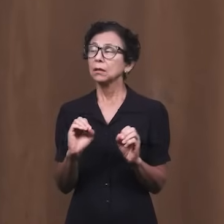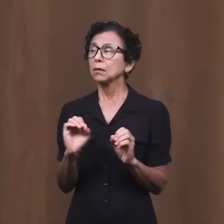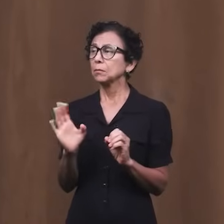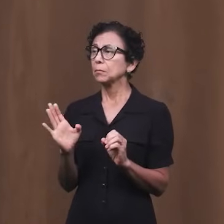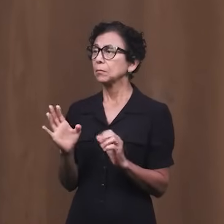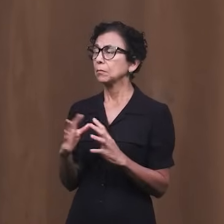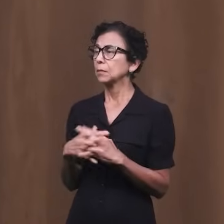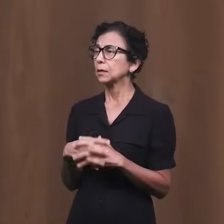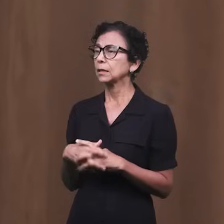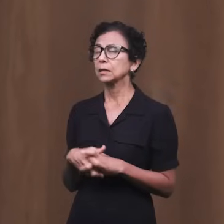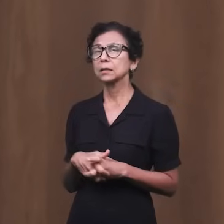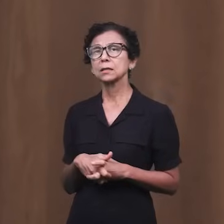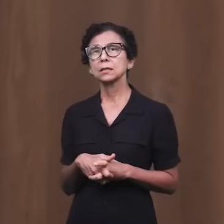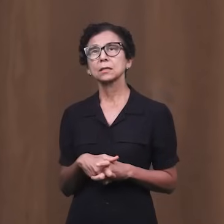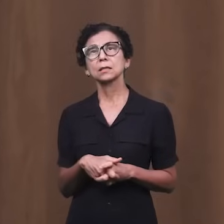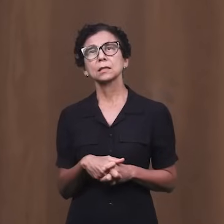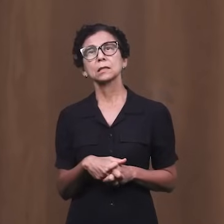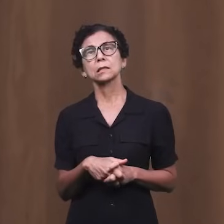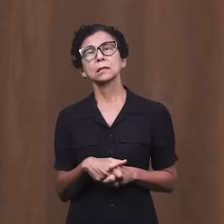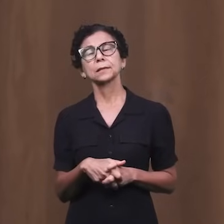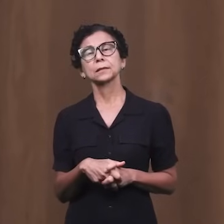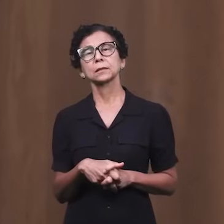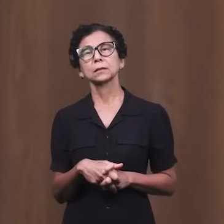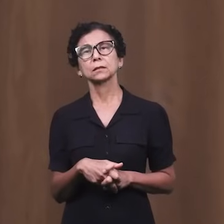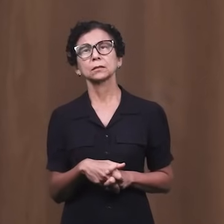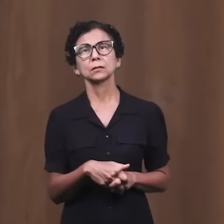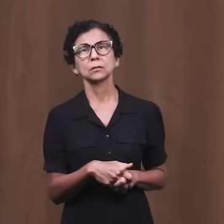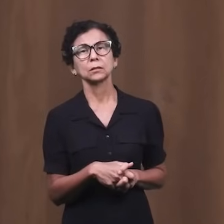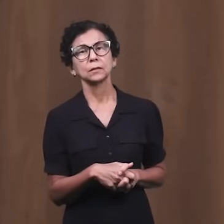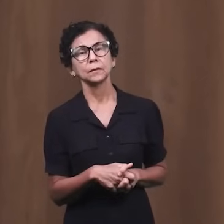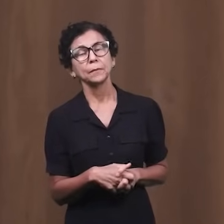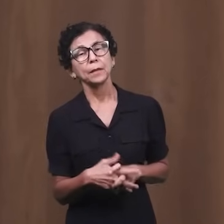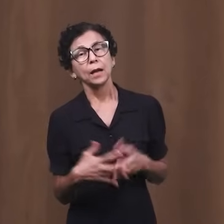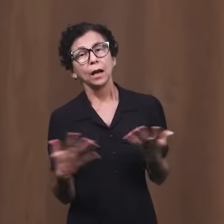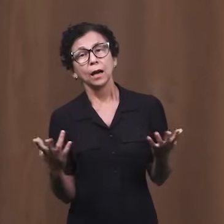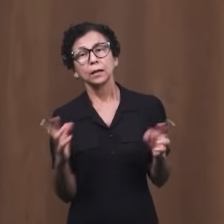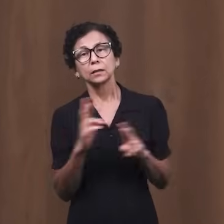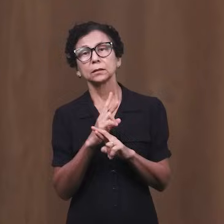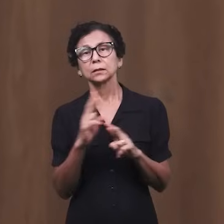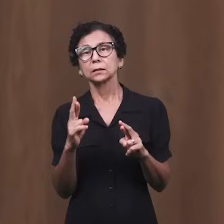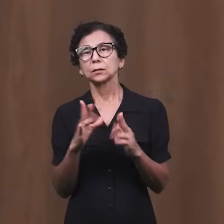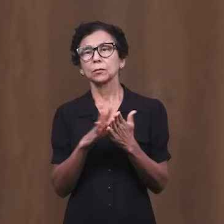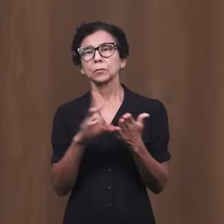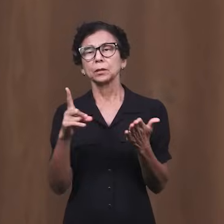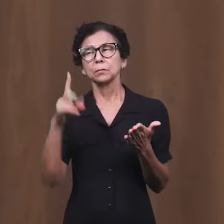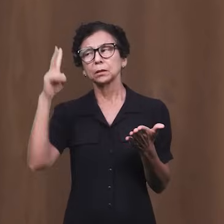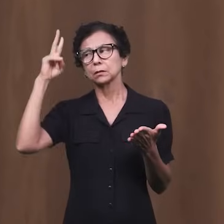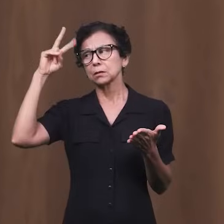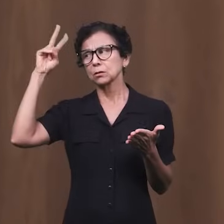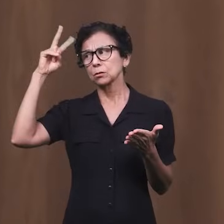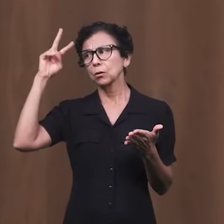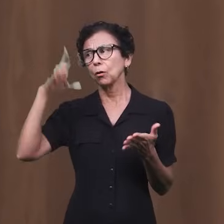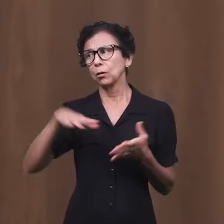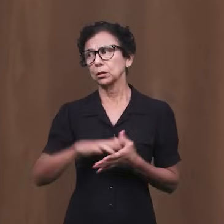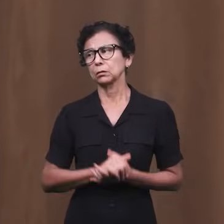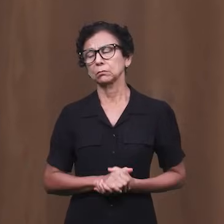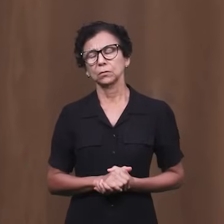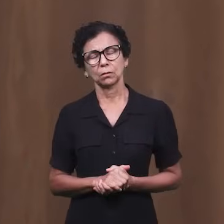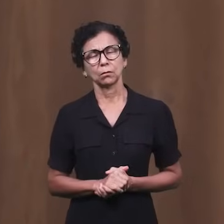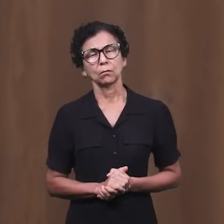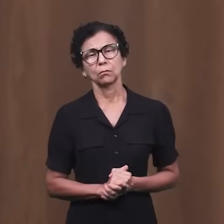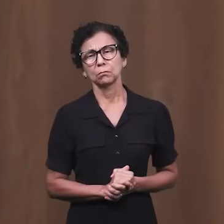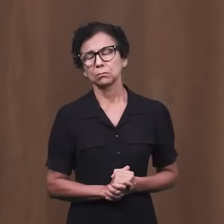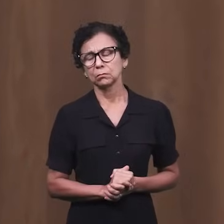segunda parte da pergunta foi e até do no seu aspecto histórico or Bíblia é